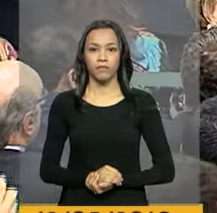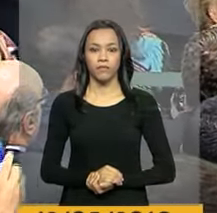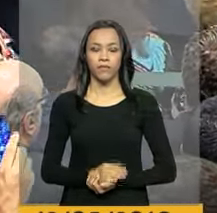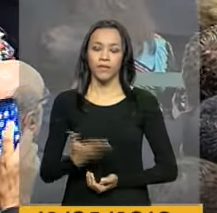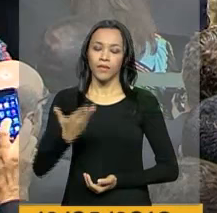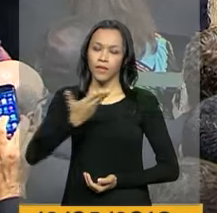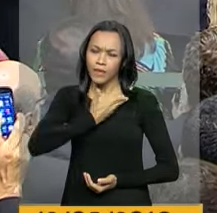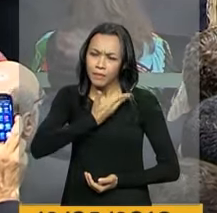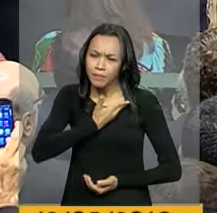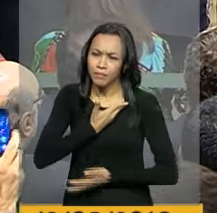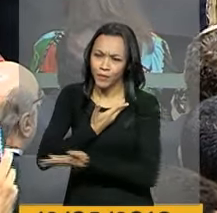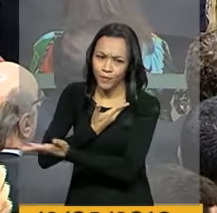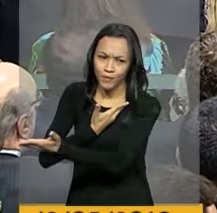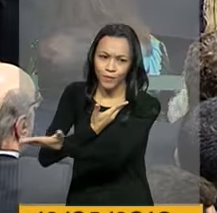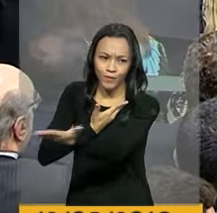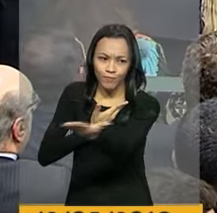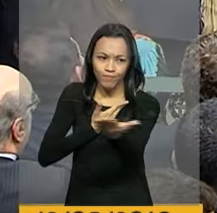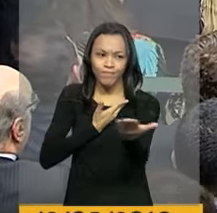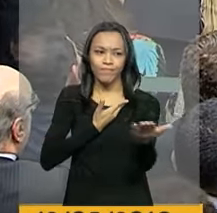Meus amigos,